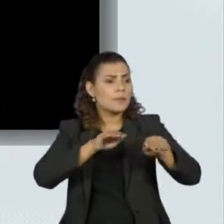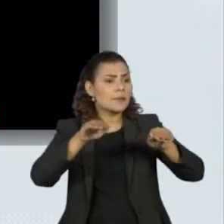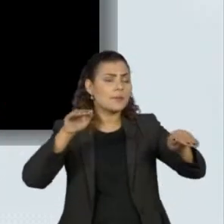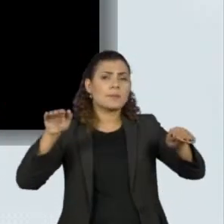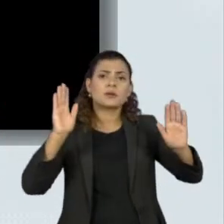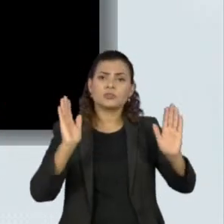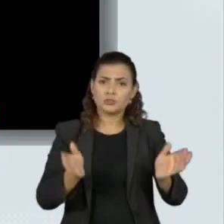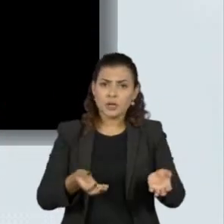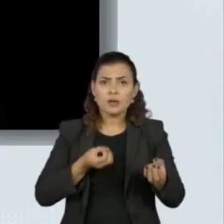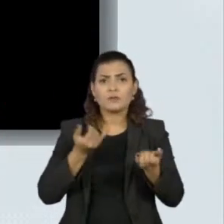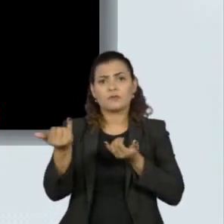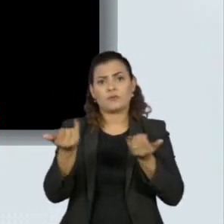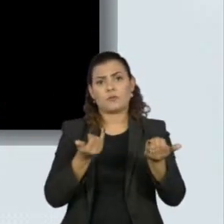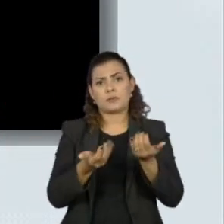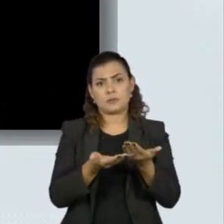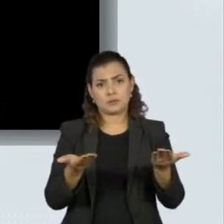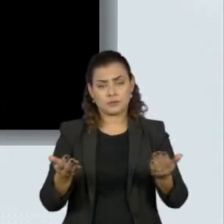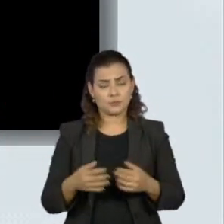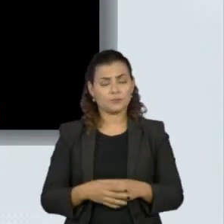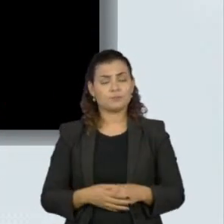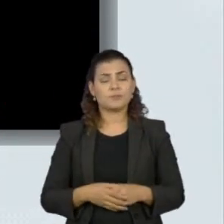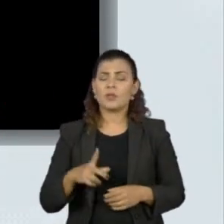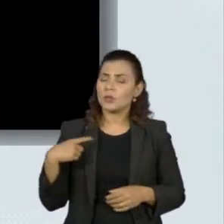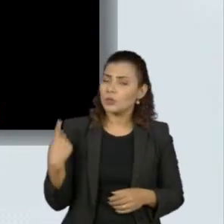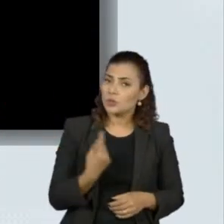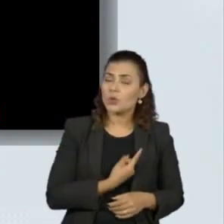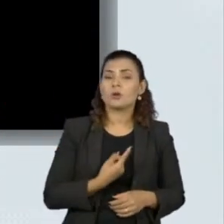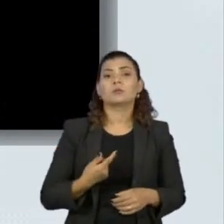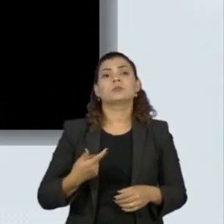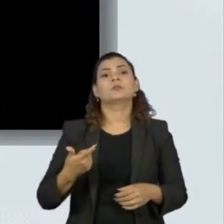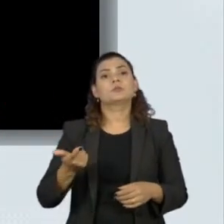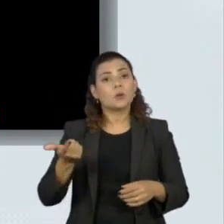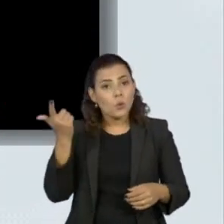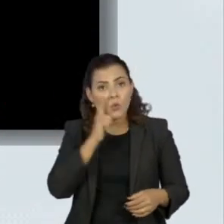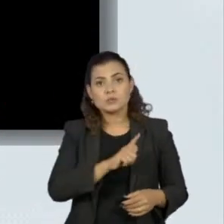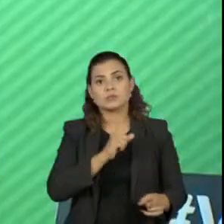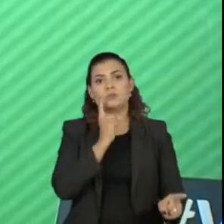os resultados. Temos uma vacina. Muito obrigado.